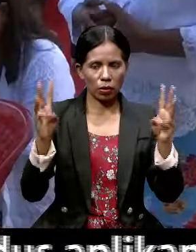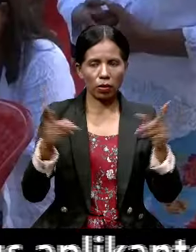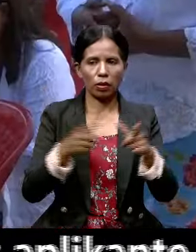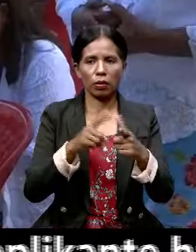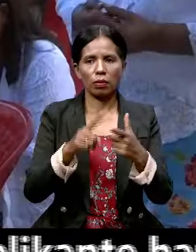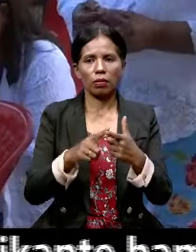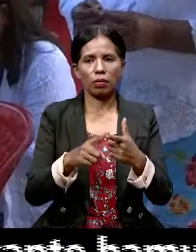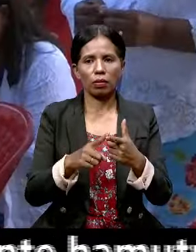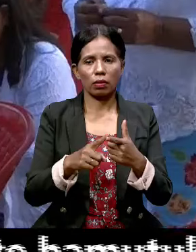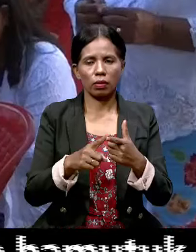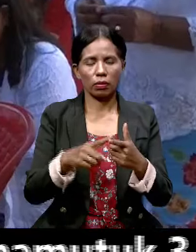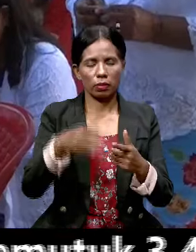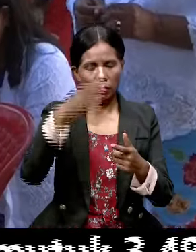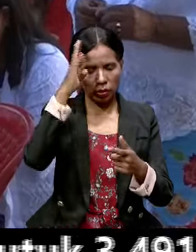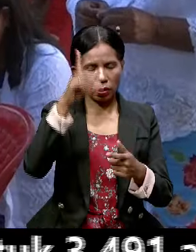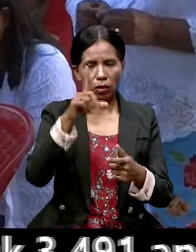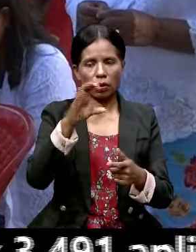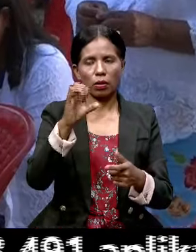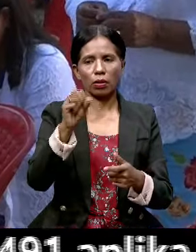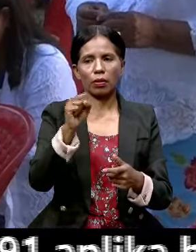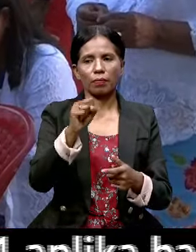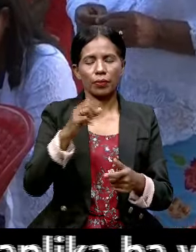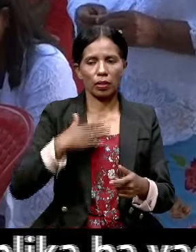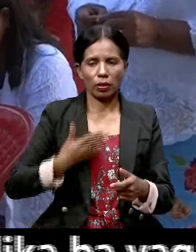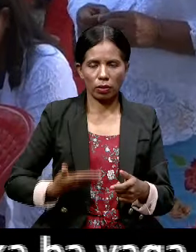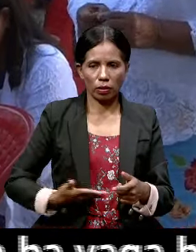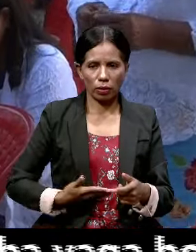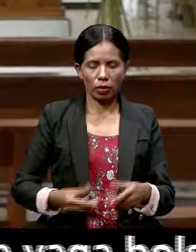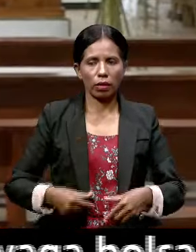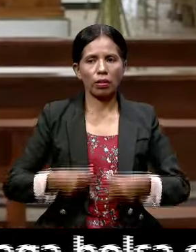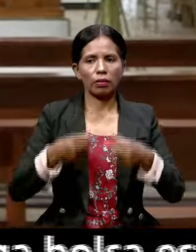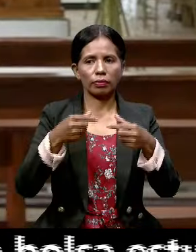sa Senhor Ludovico Slim e Senhora Senarua fo